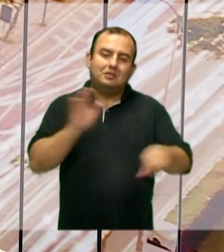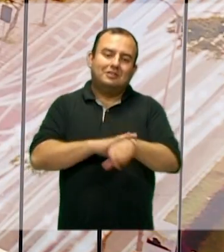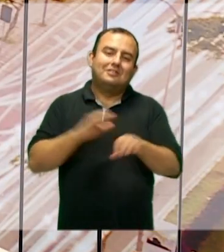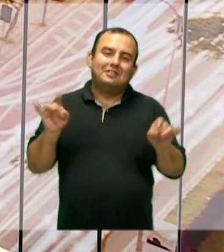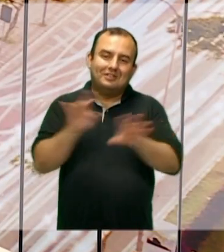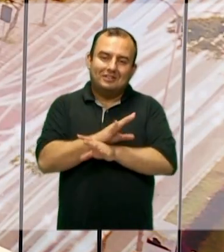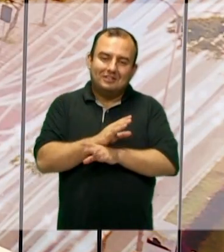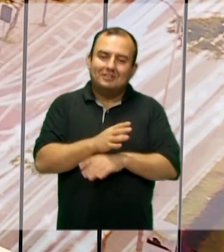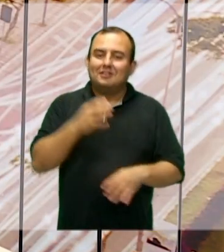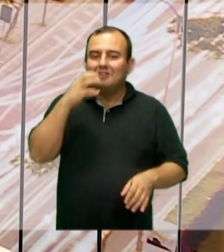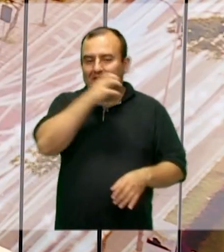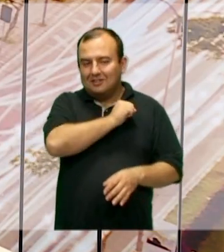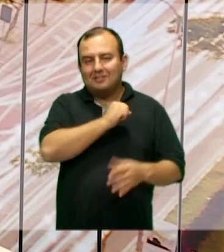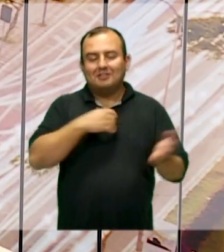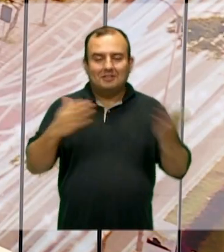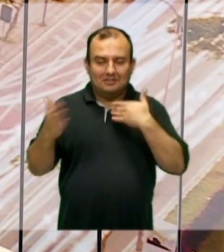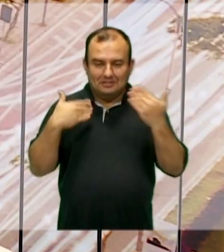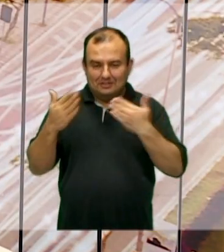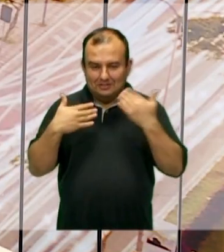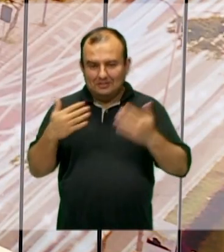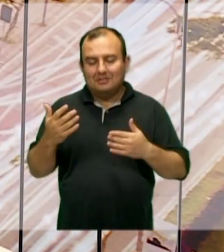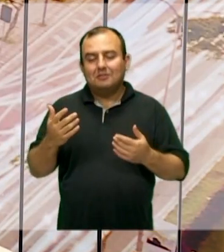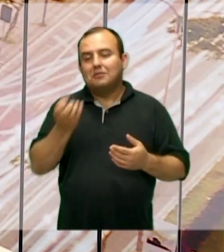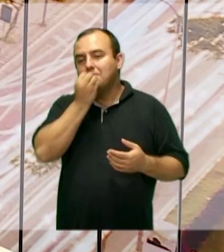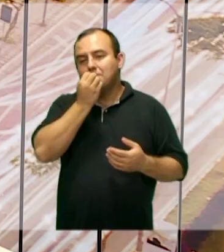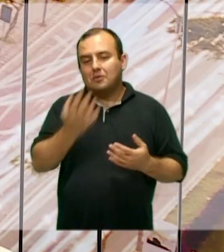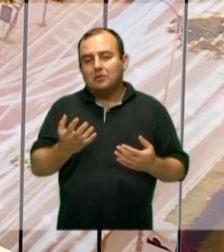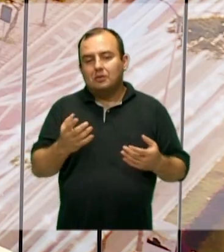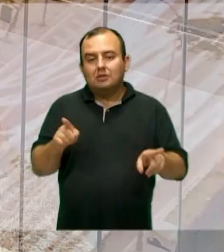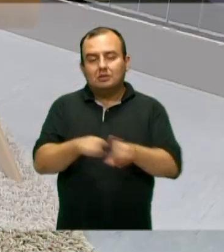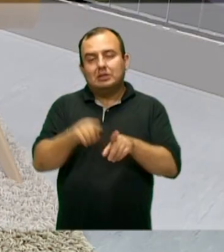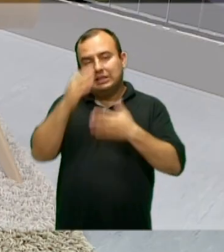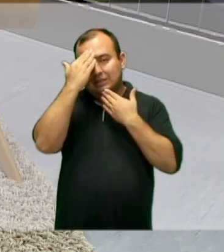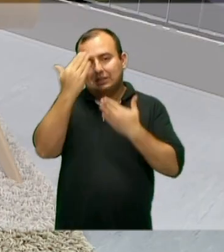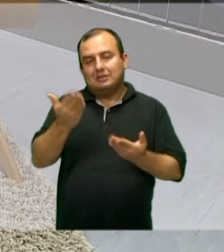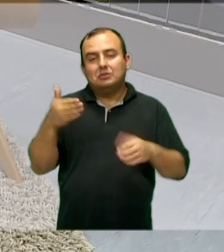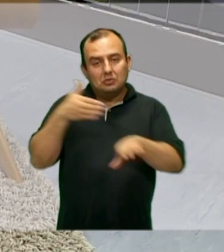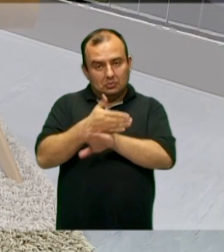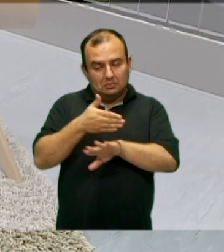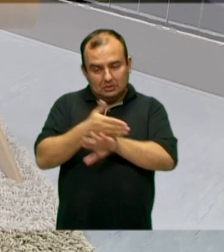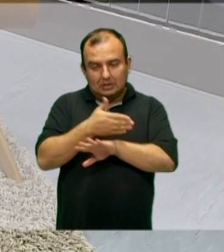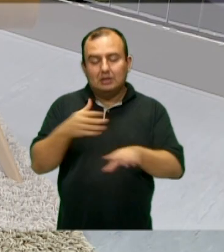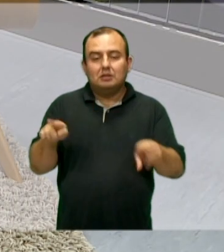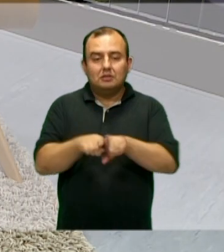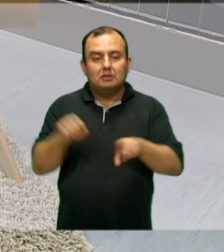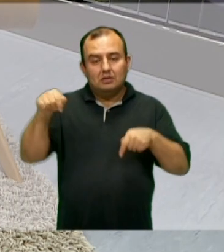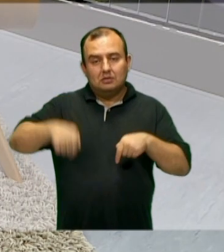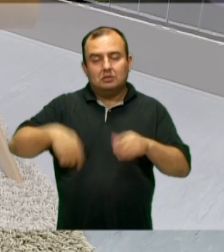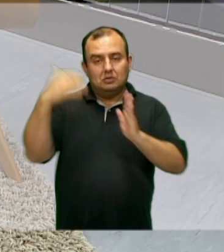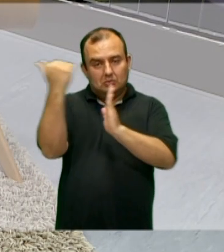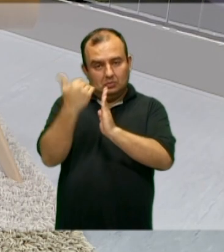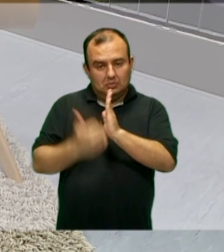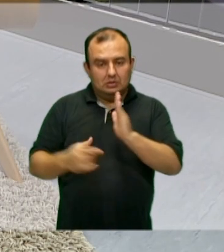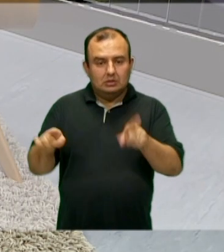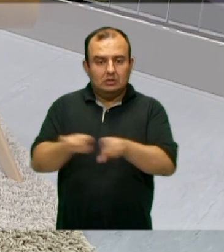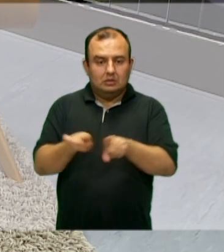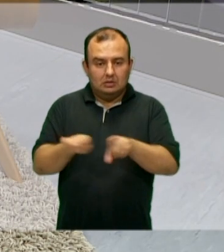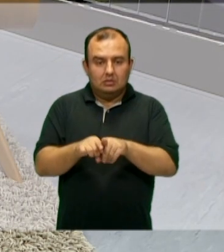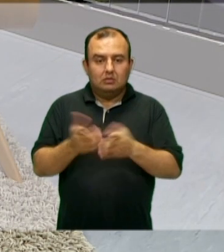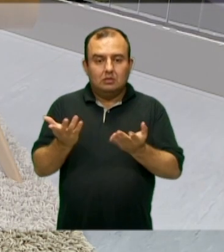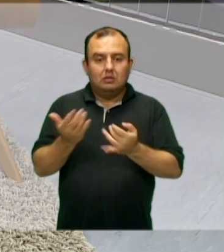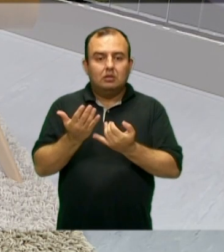acabou, foi bem rápido, nosso bate-papo bem produtivo. Queria agradecer a tua participação hoje aqui no programa. Quer